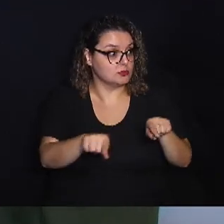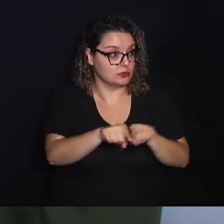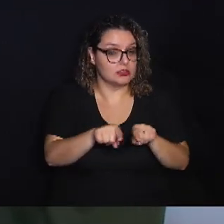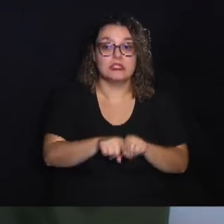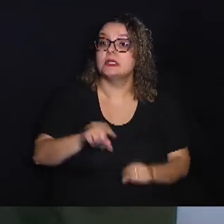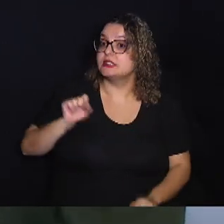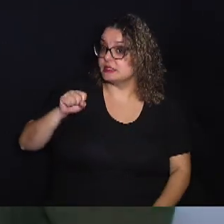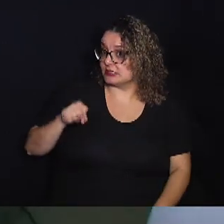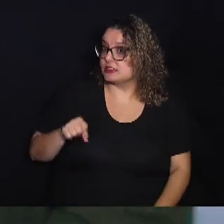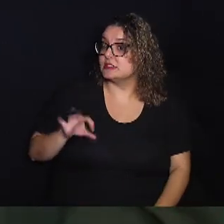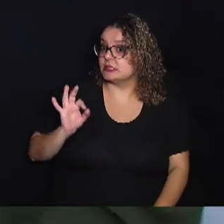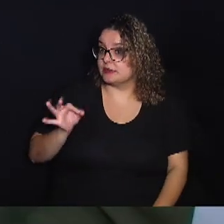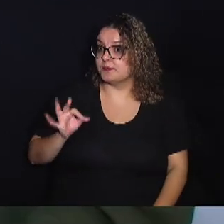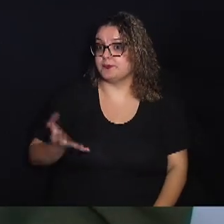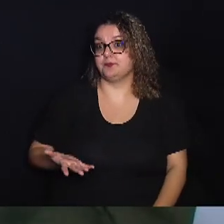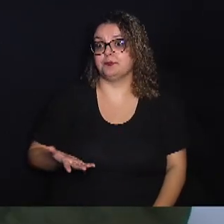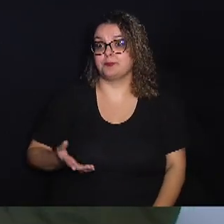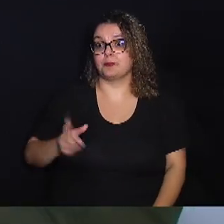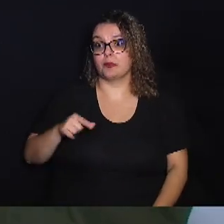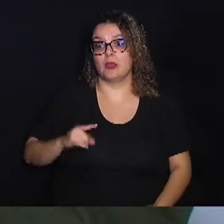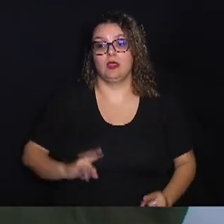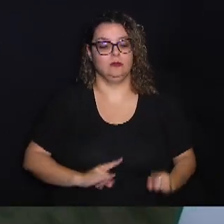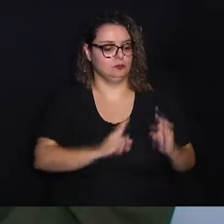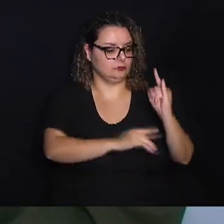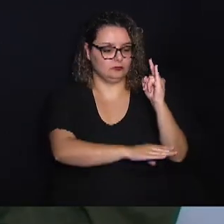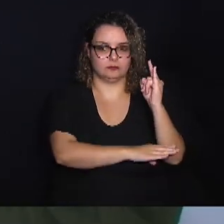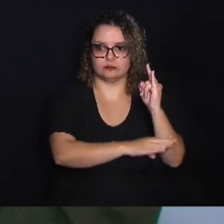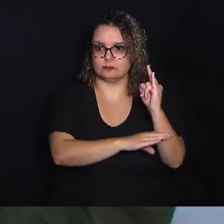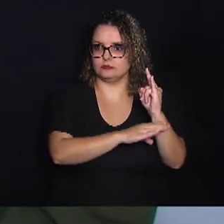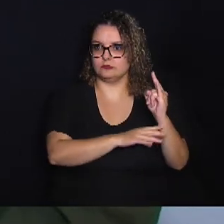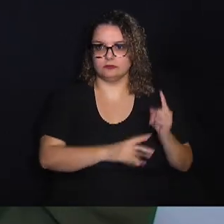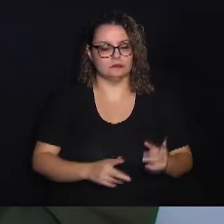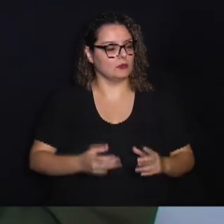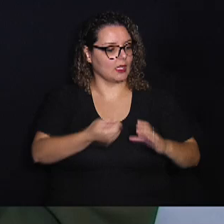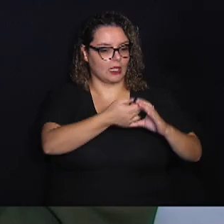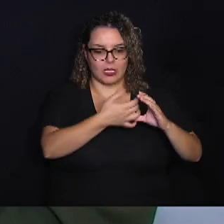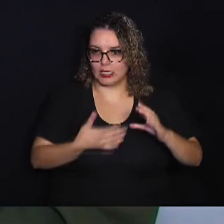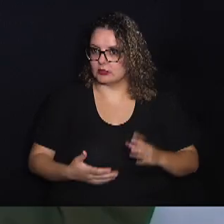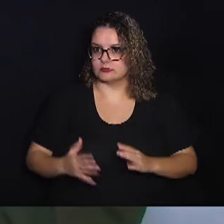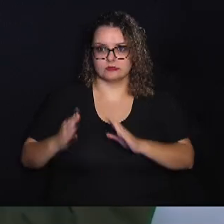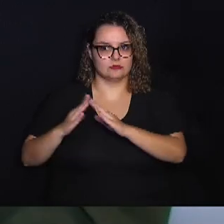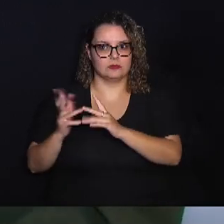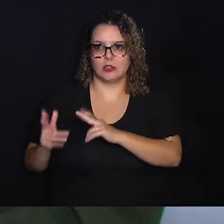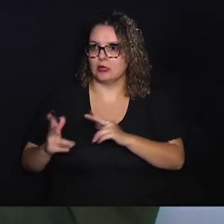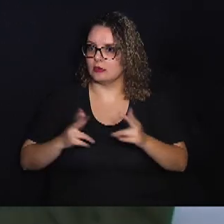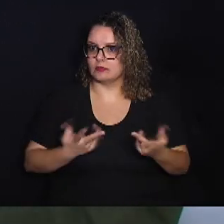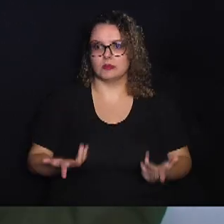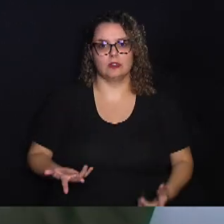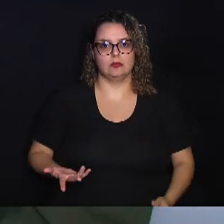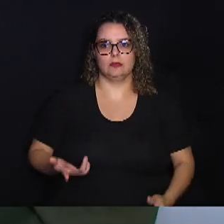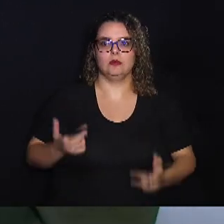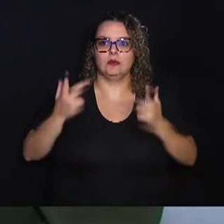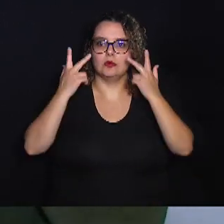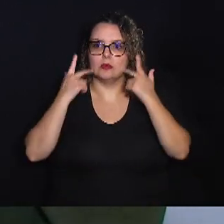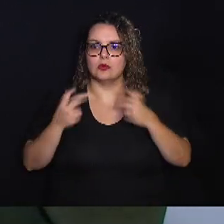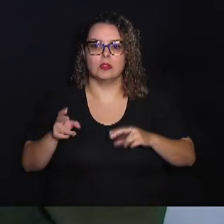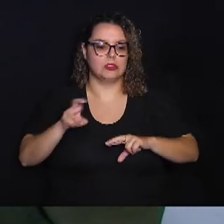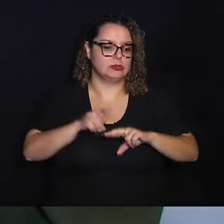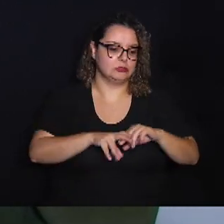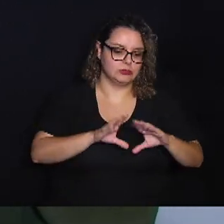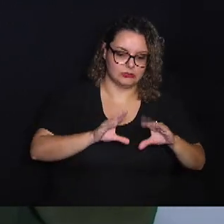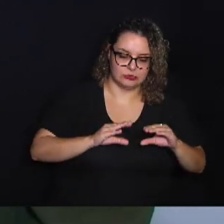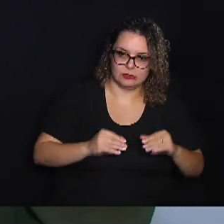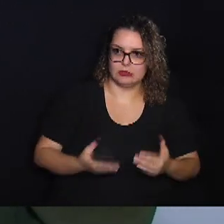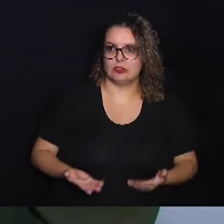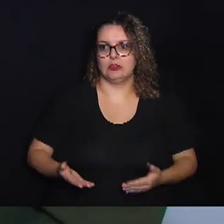né? Isso. Então, é um apartamento que tem as mesmas características de uma casa, de um apartamento comum. Tem sofá,